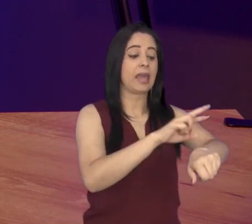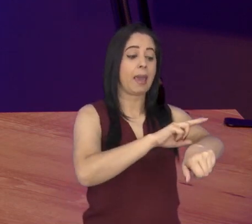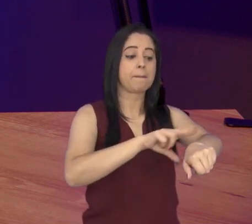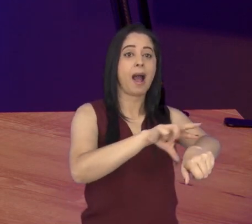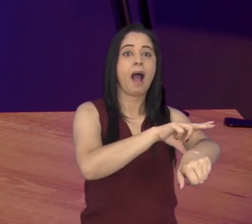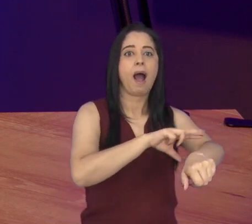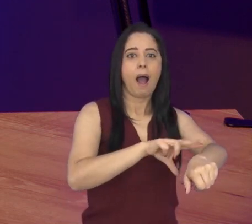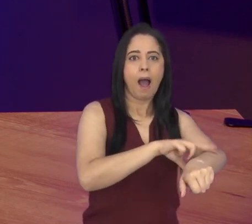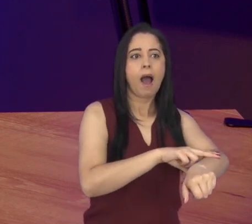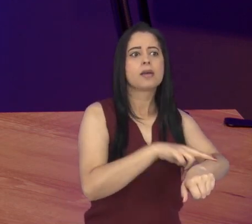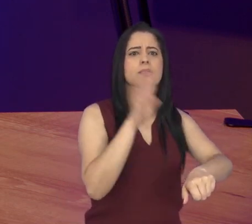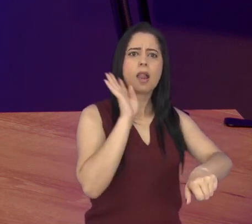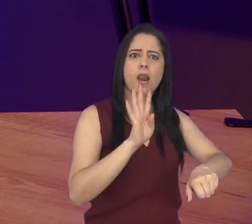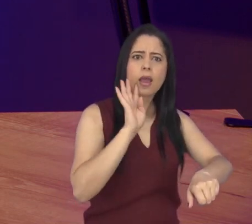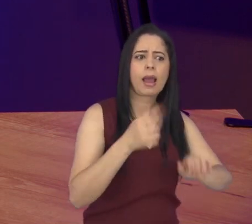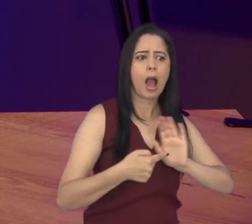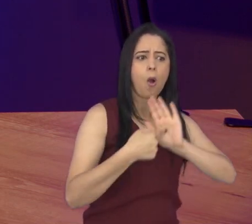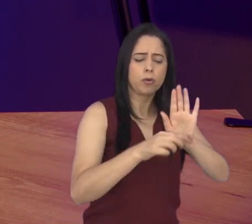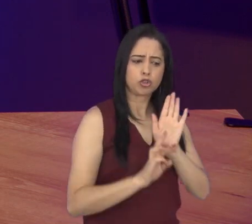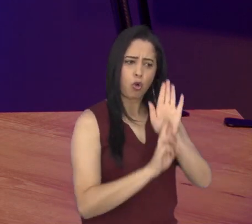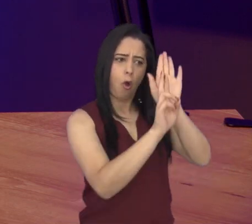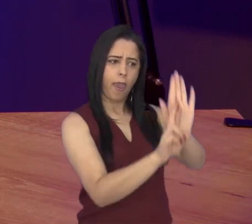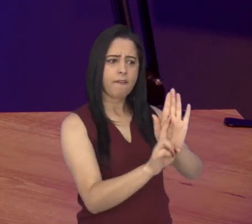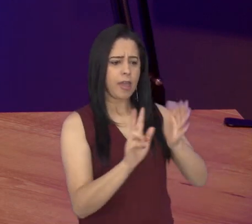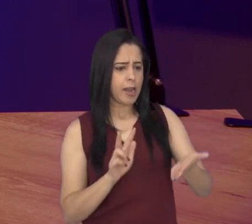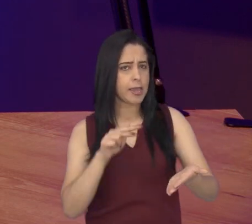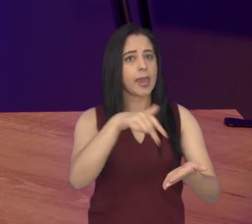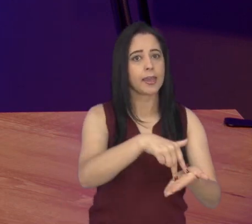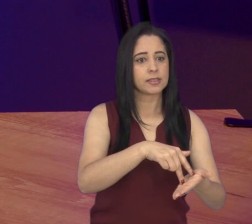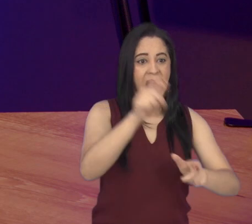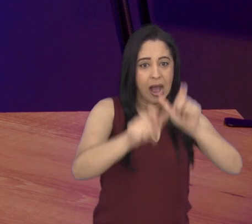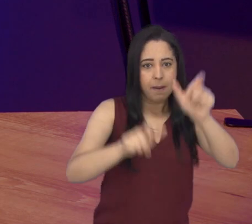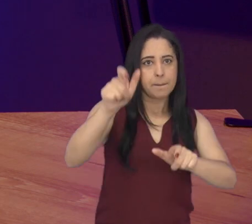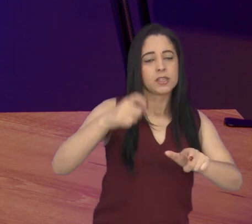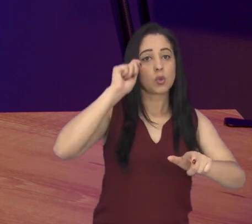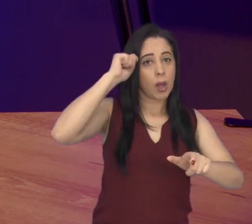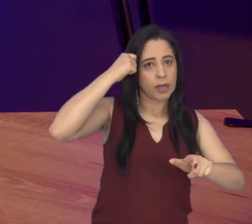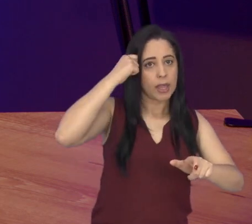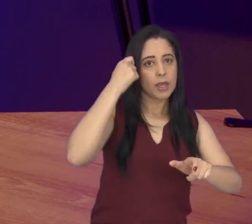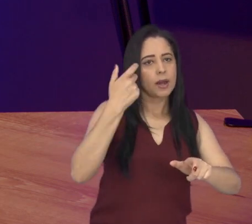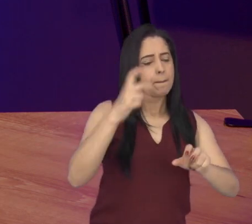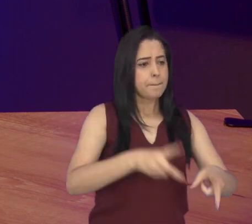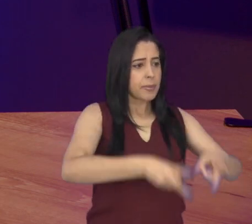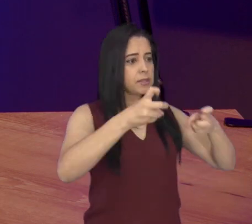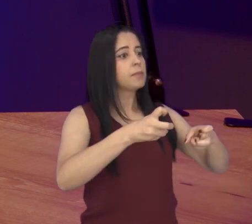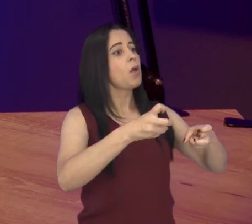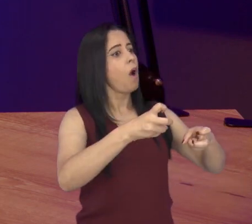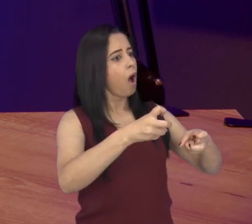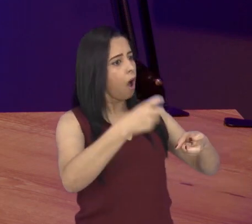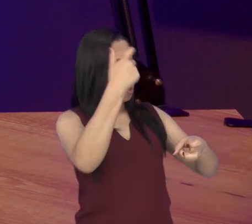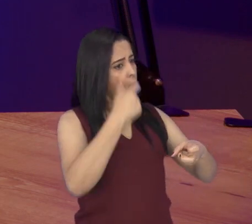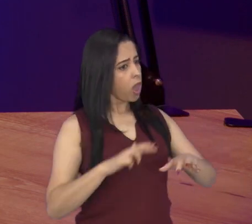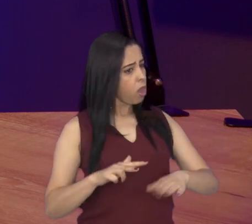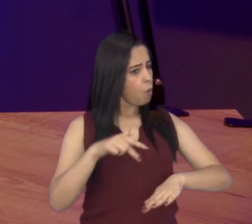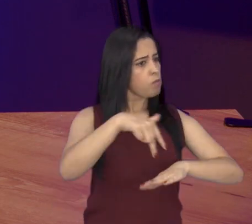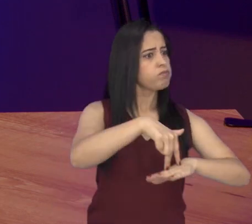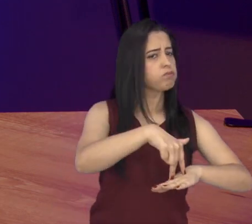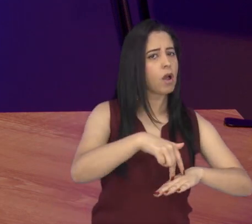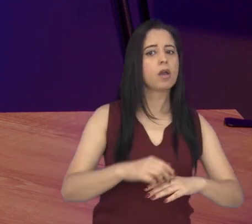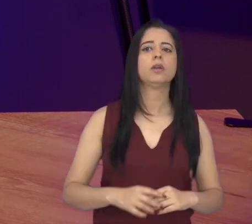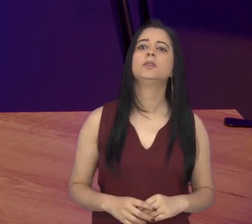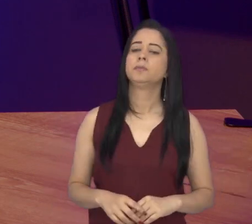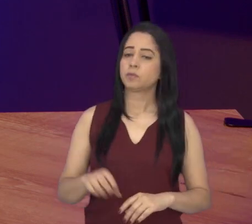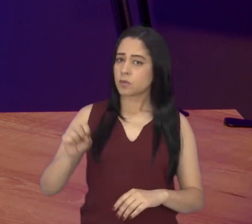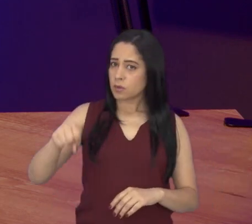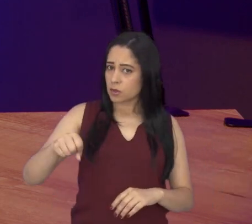de uma forma muito bacana, assim. Eu acredito que as pessoas conseguiram se ver representadas, né? Isso, putz, imagina pra galera